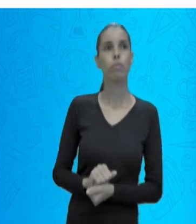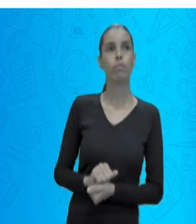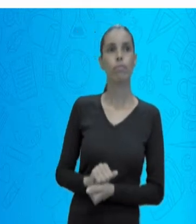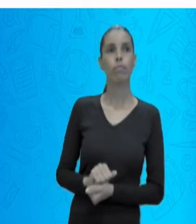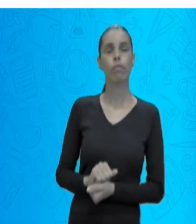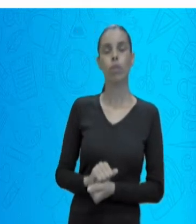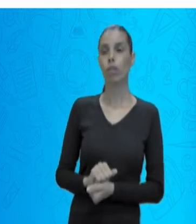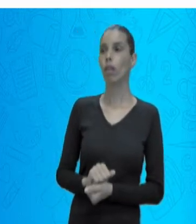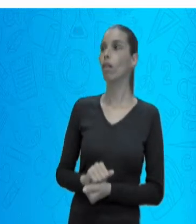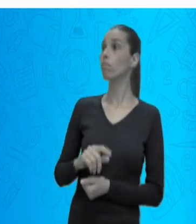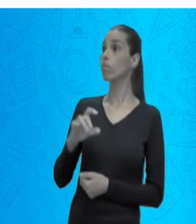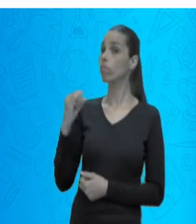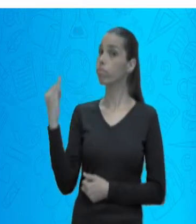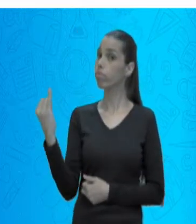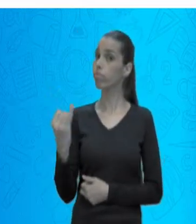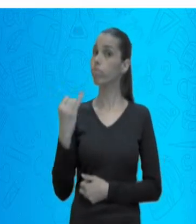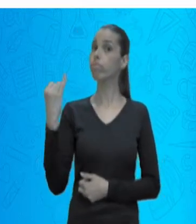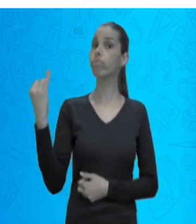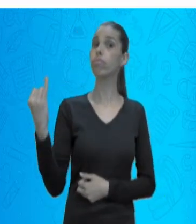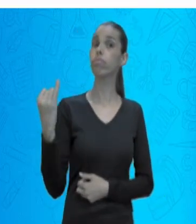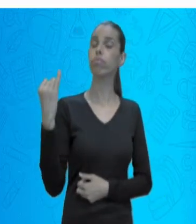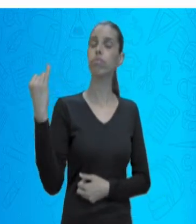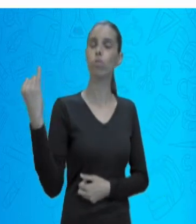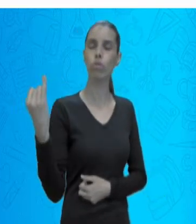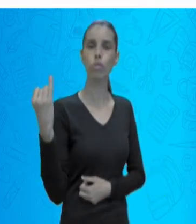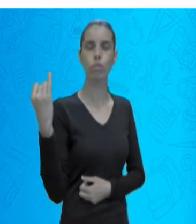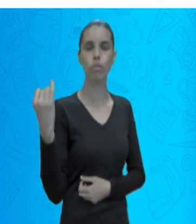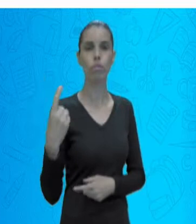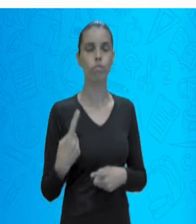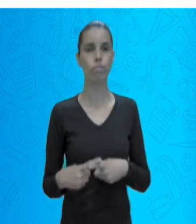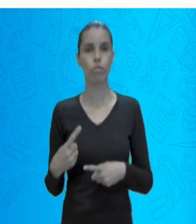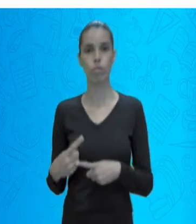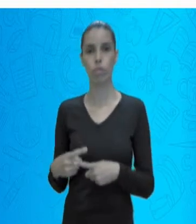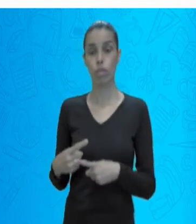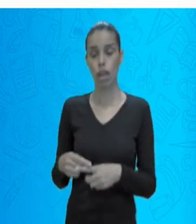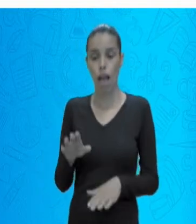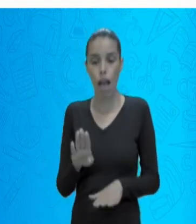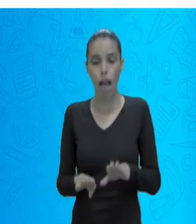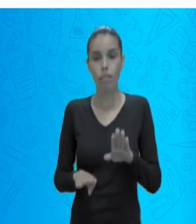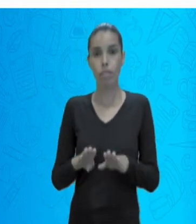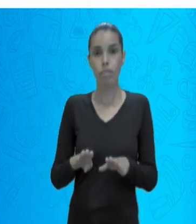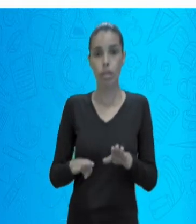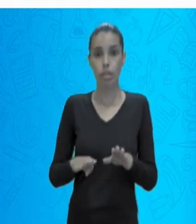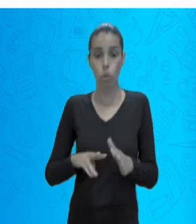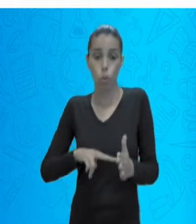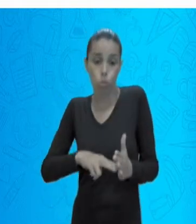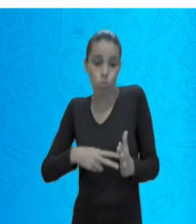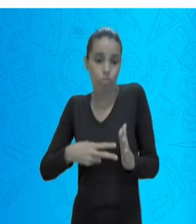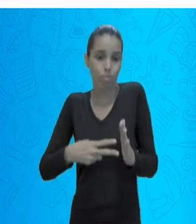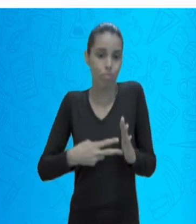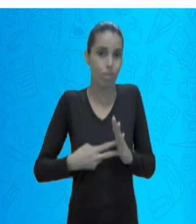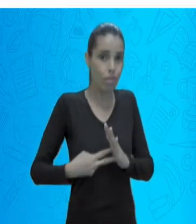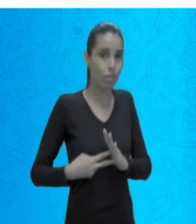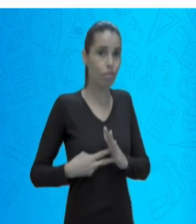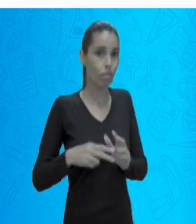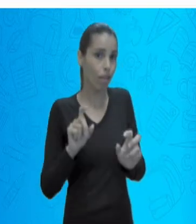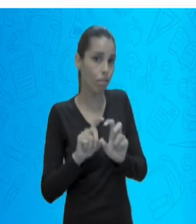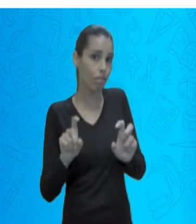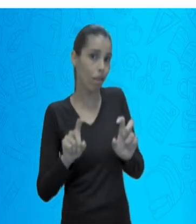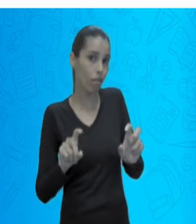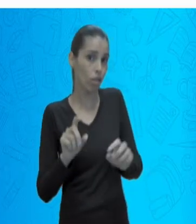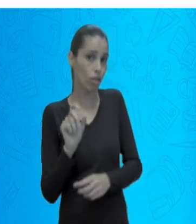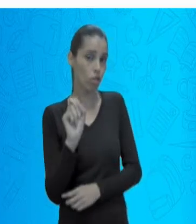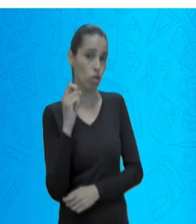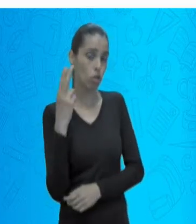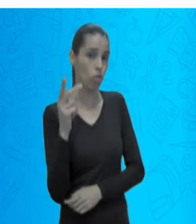Sua utilização é tão importante que pode mudar o significado quando não utilizada ou